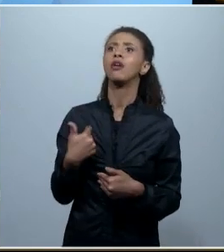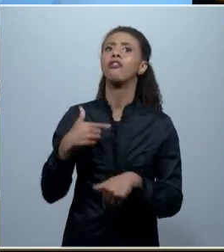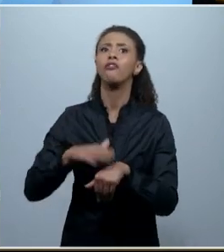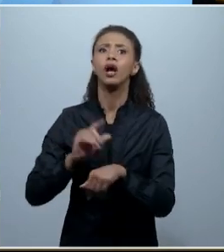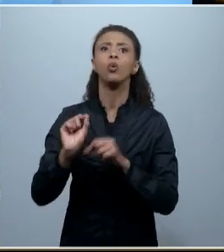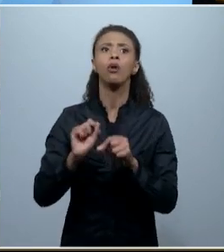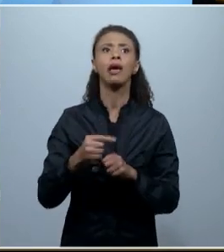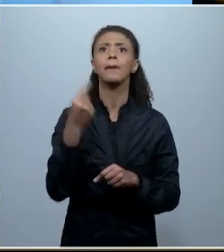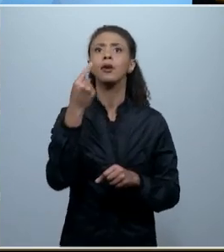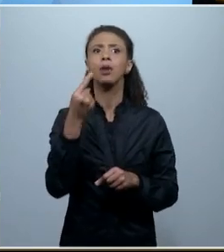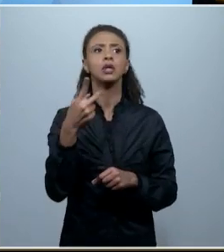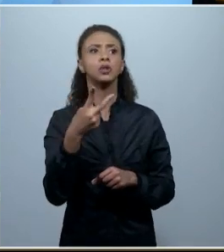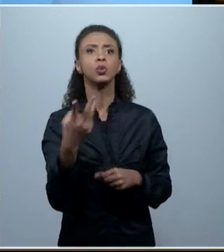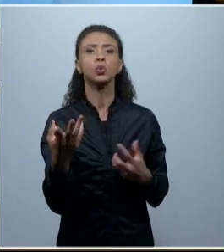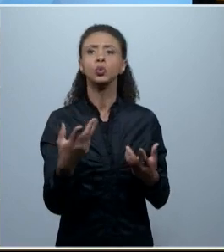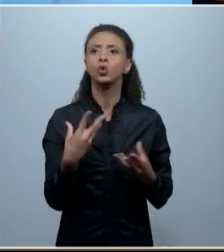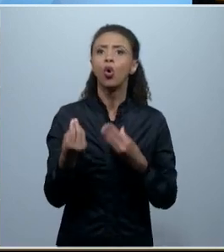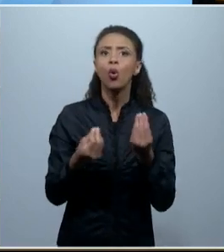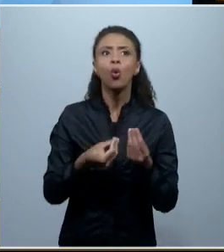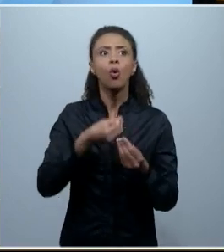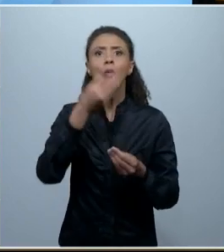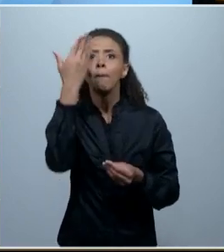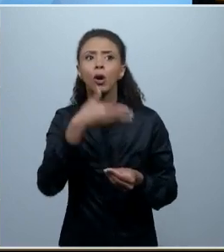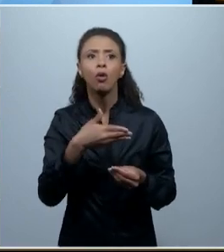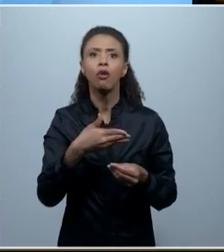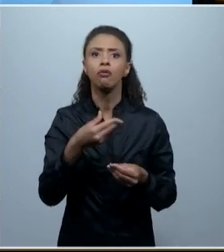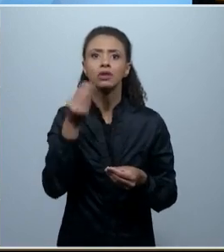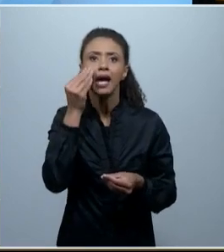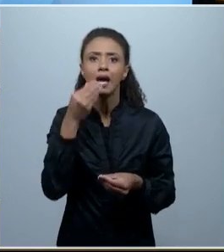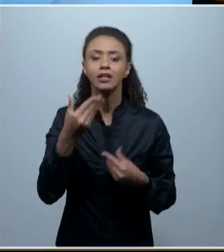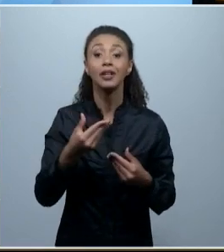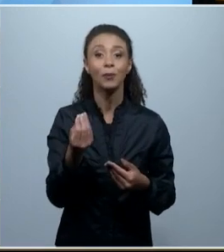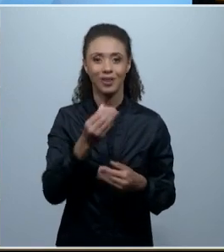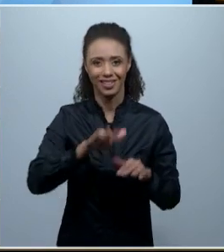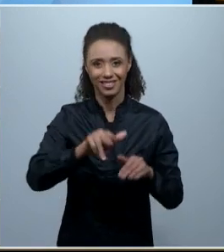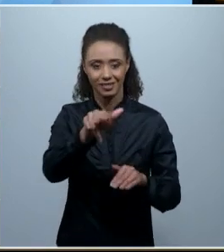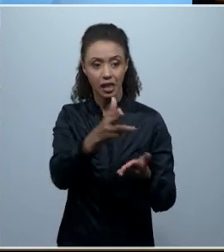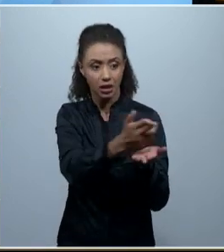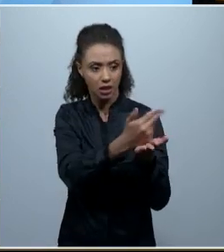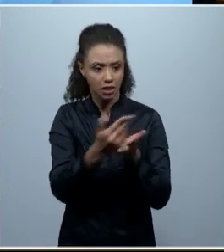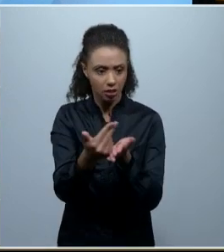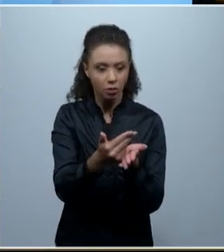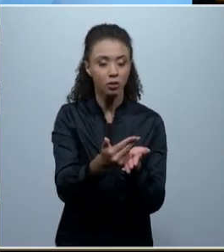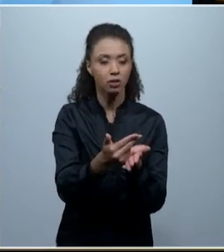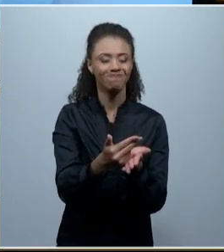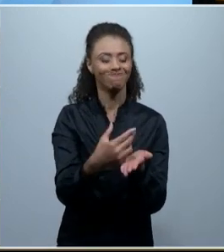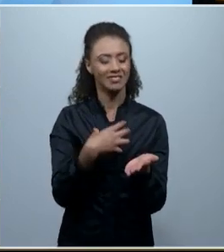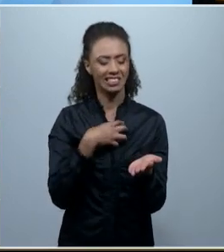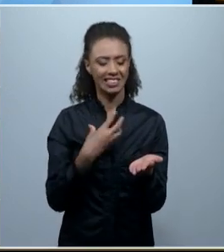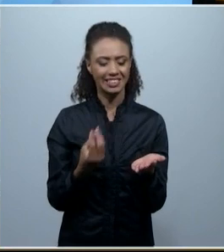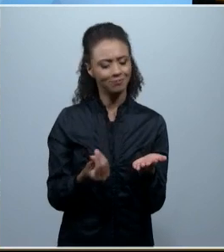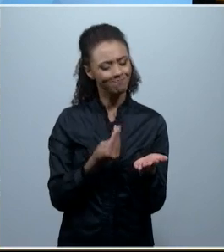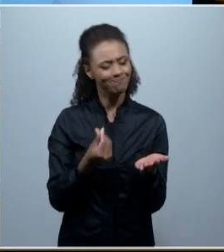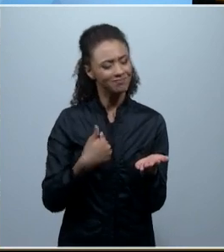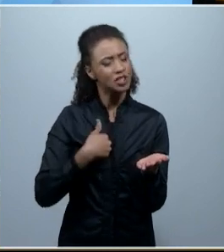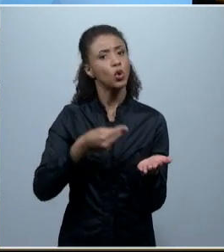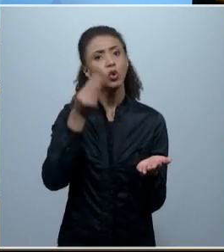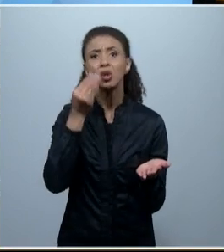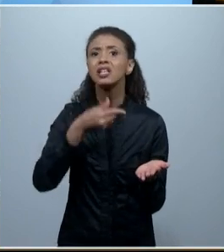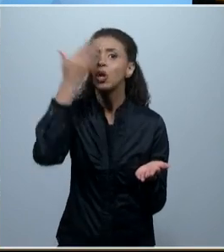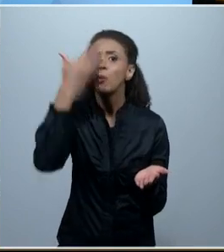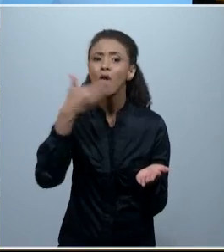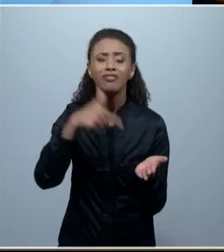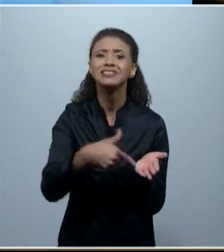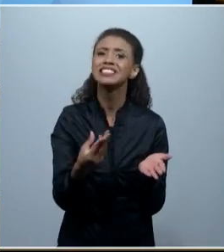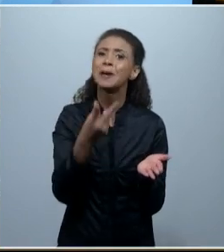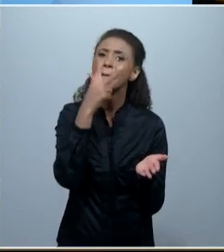é o que eu faço como eu provo porque às vezes você faz um desenho e você tem aquela impressão de que puxa eu tentando provar um negócio que é